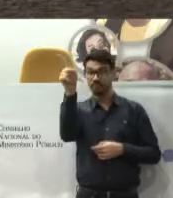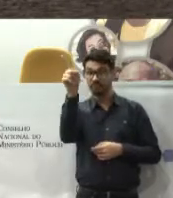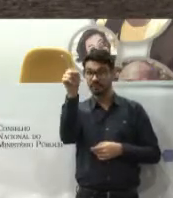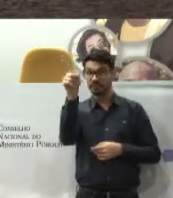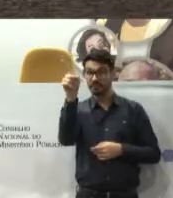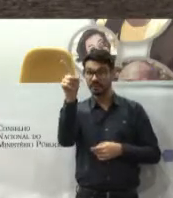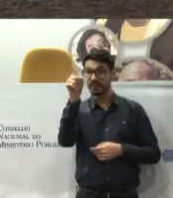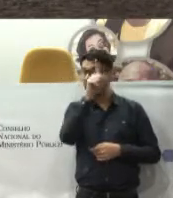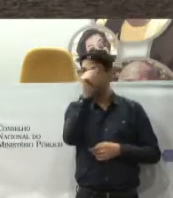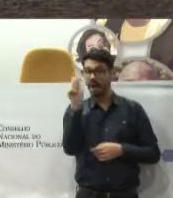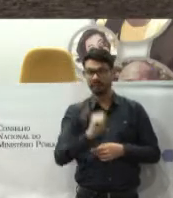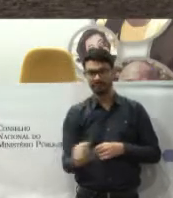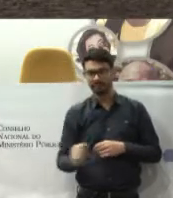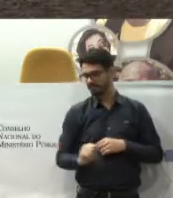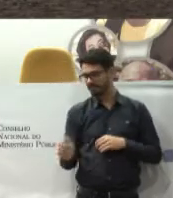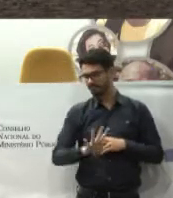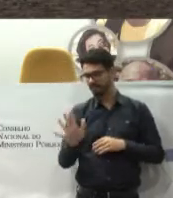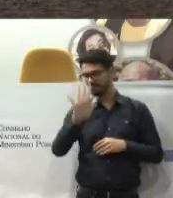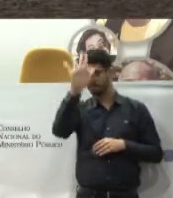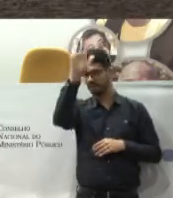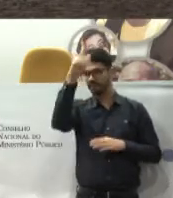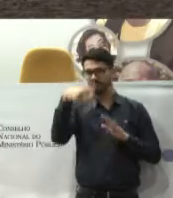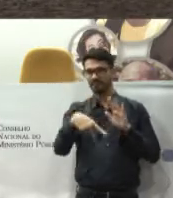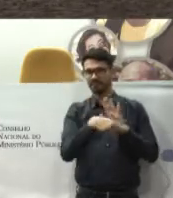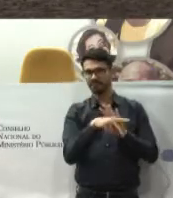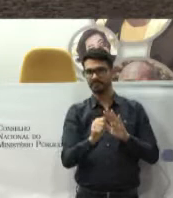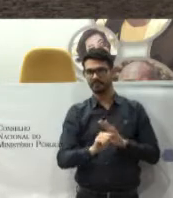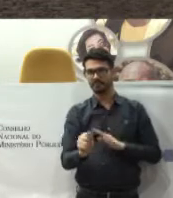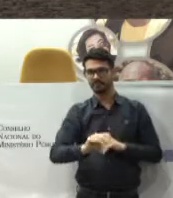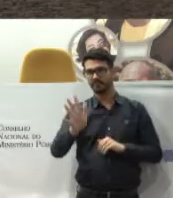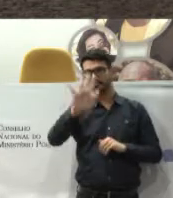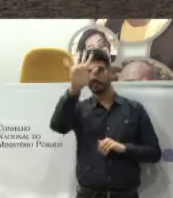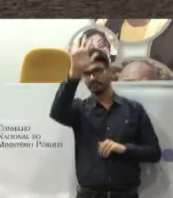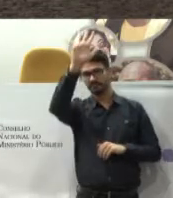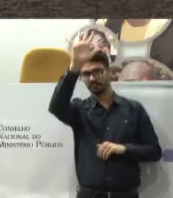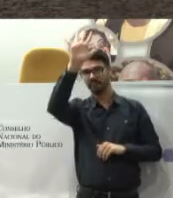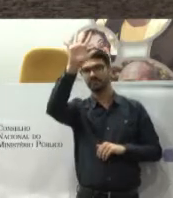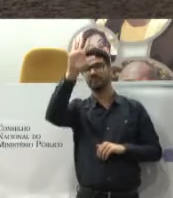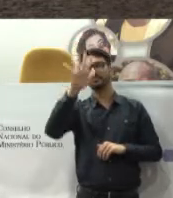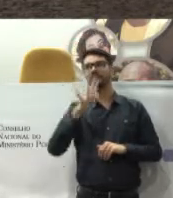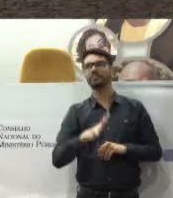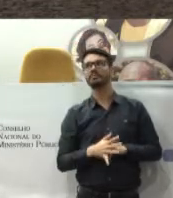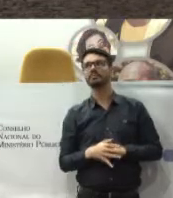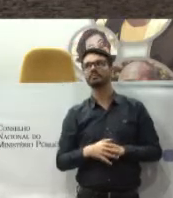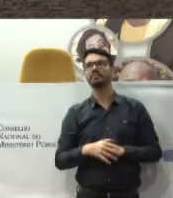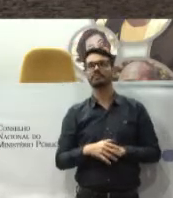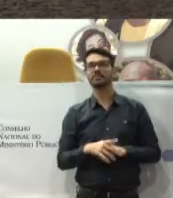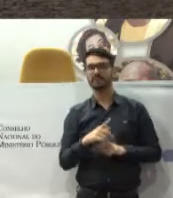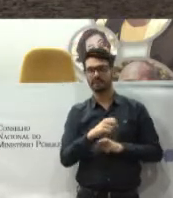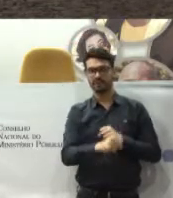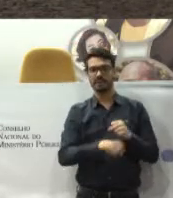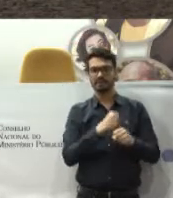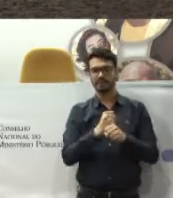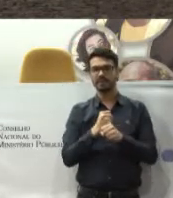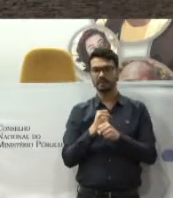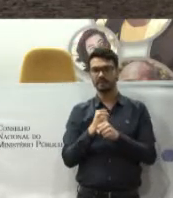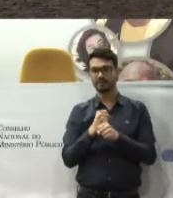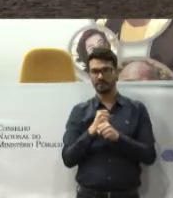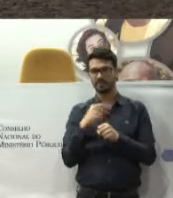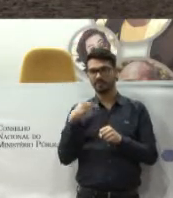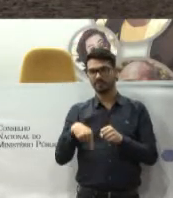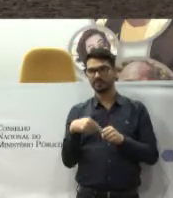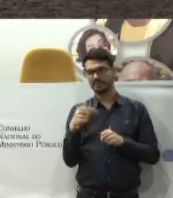é exorbitante. Para o padrão deles, é exorbitante. Para esse ano, previsão